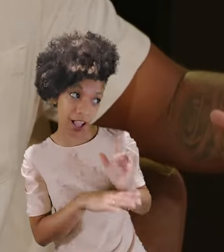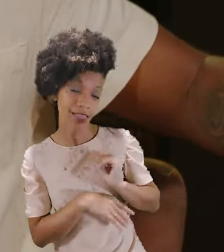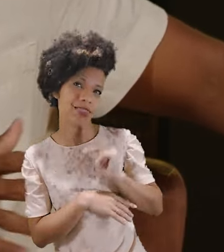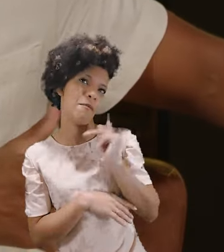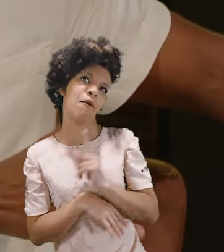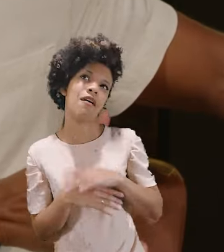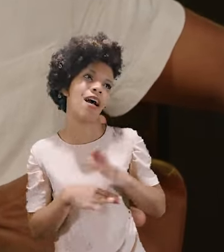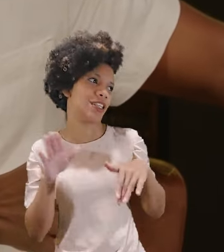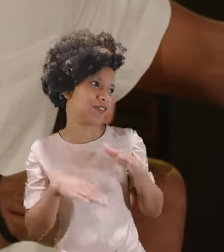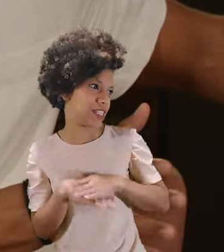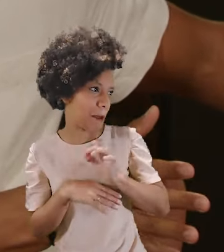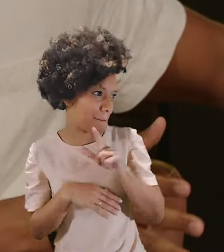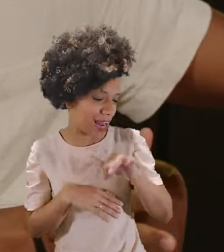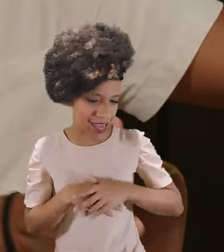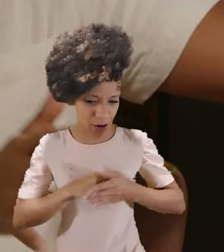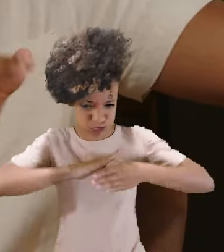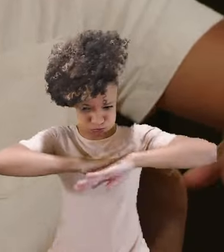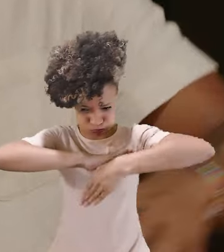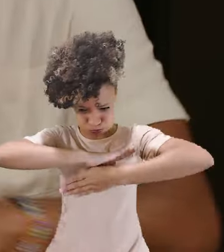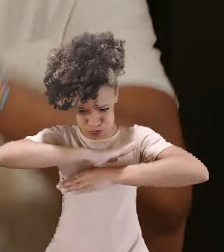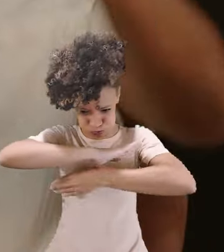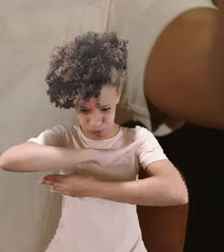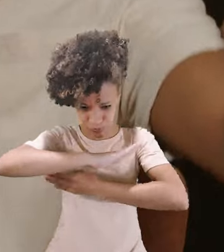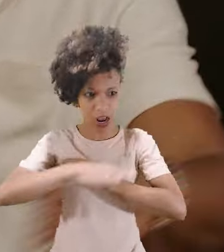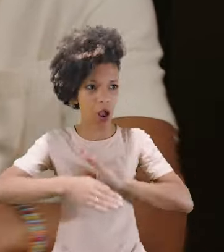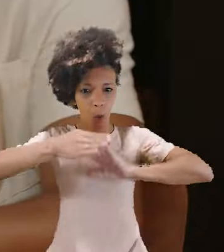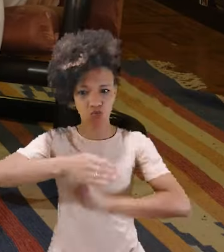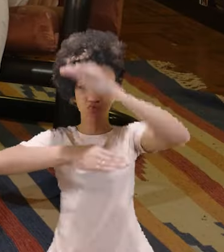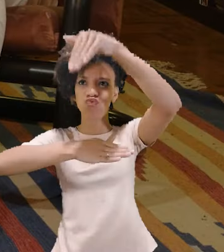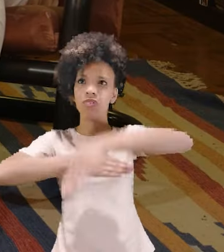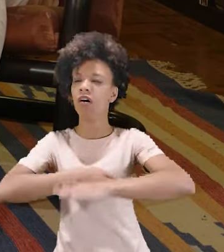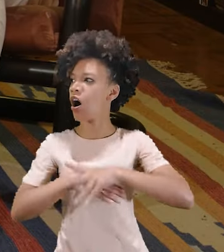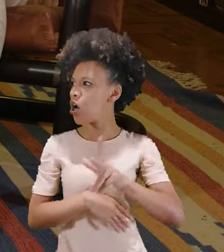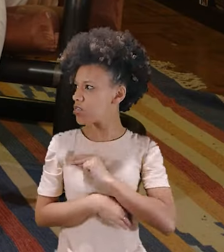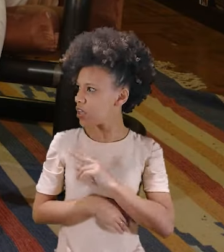tempo a gente tem um baú gigante assim que a pasta do lado navios com ela